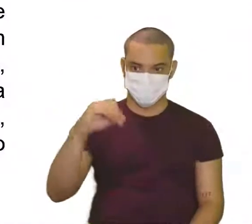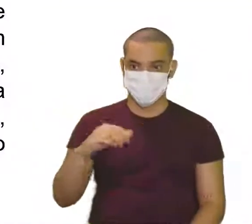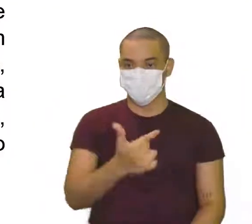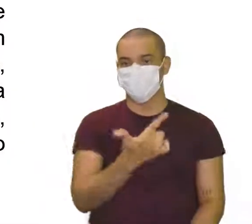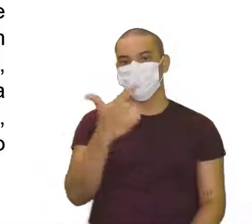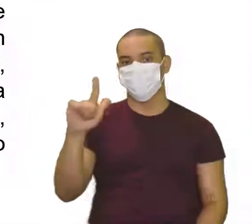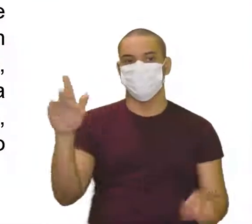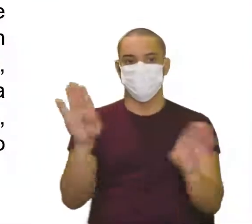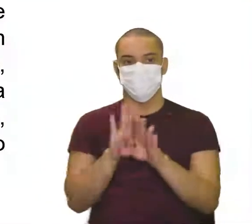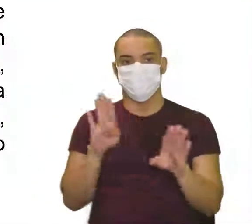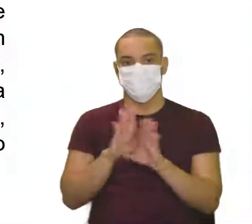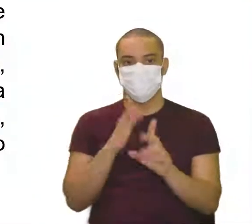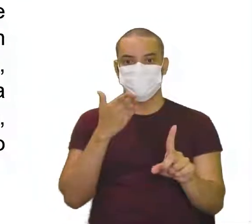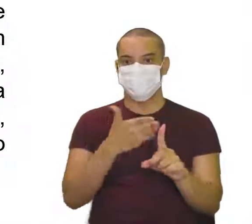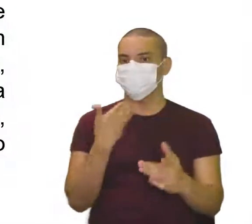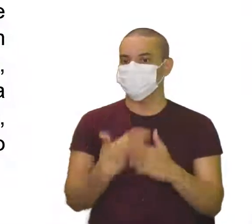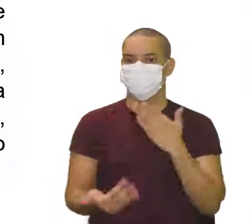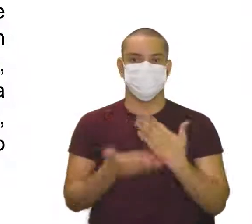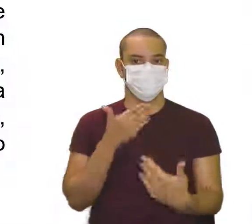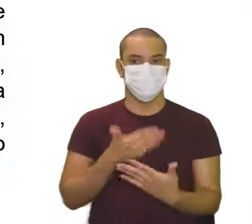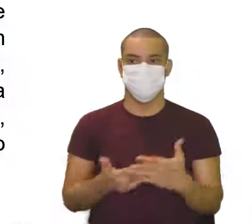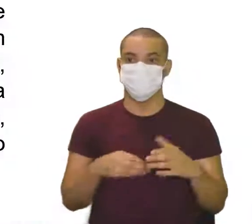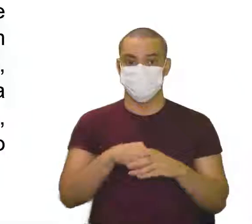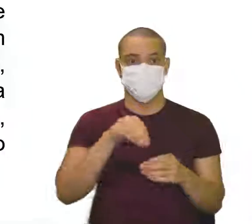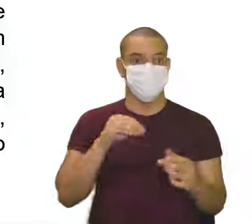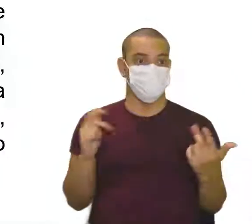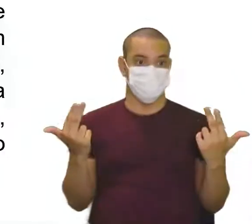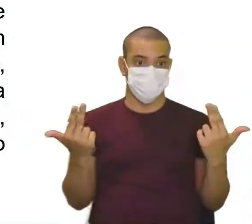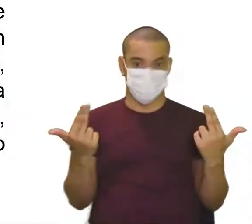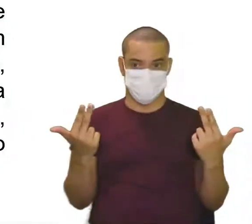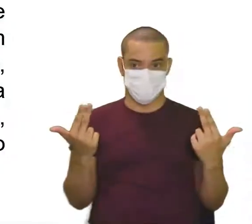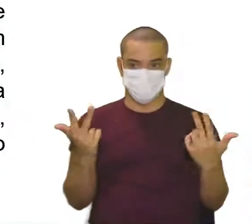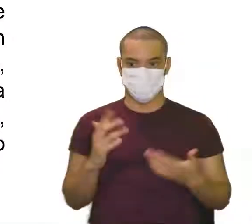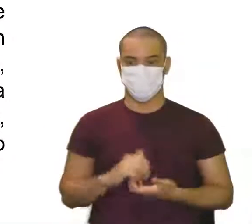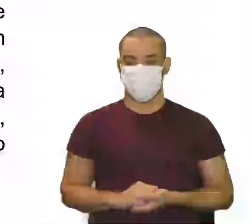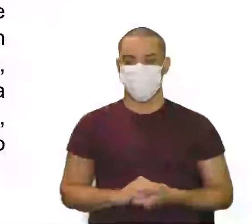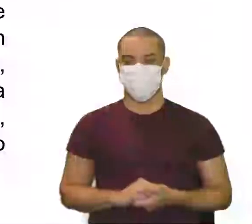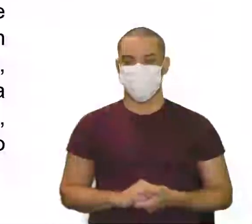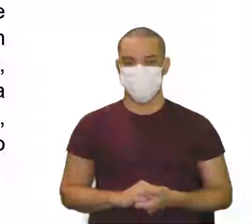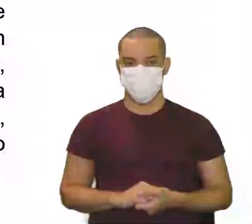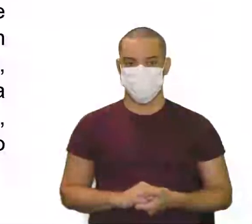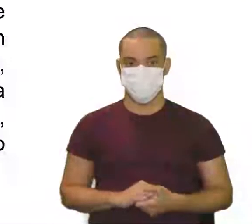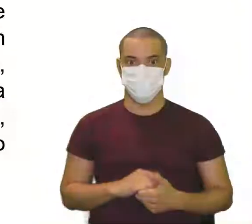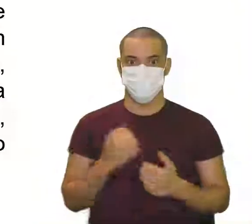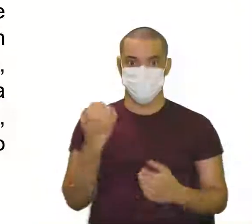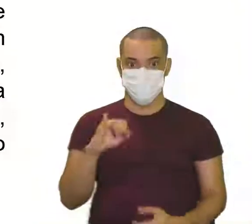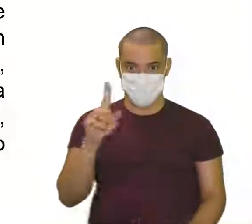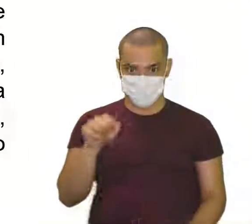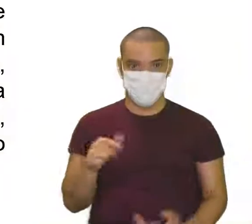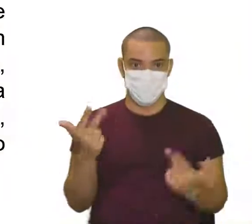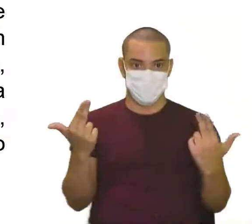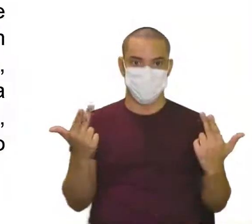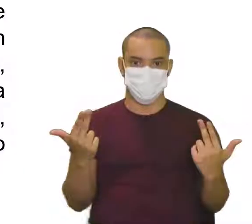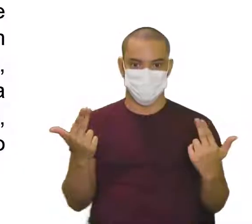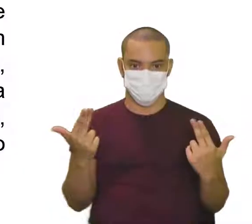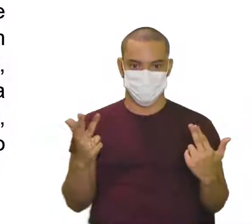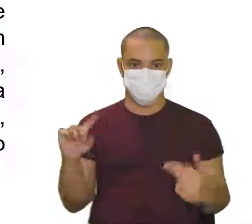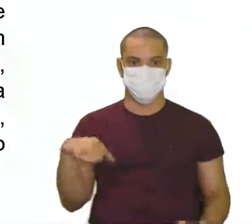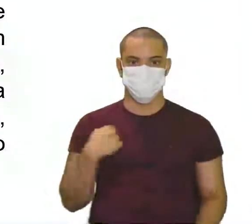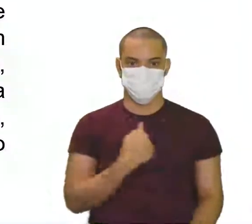a direção do movimento é qualquer, exceto igual ao do campo. Quando é igual ao do campo, como nós